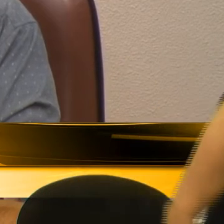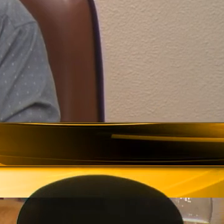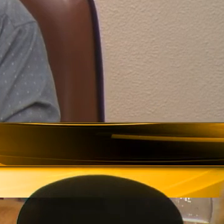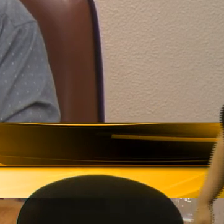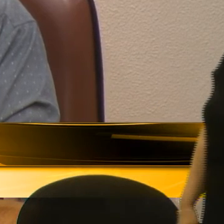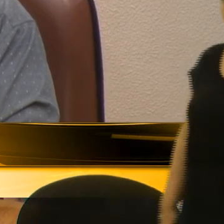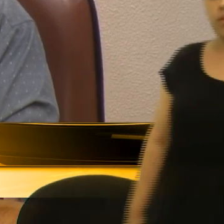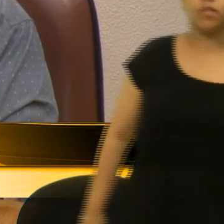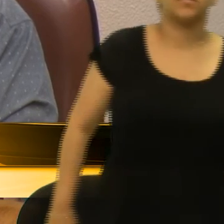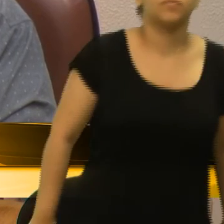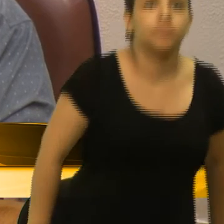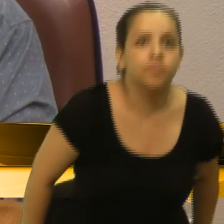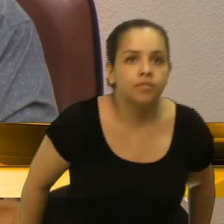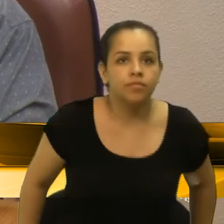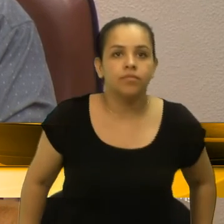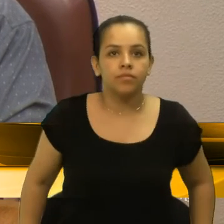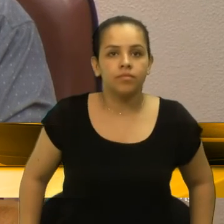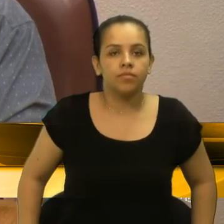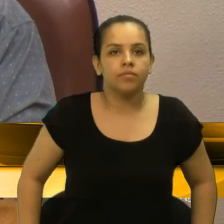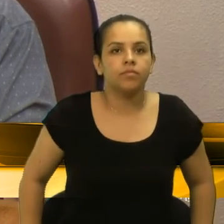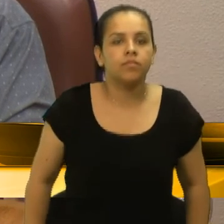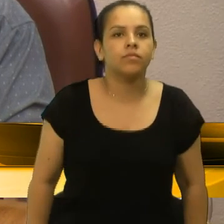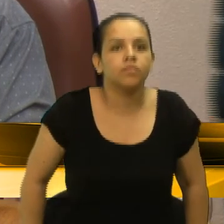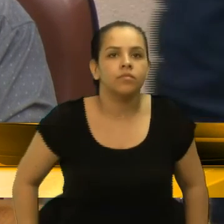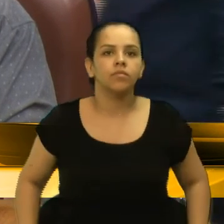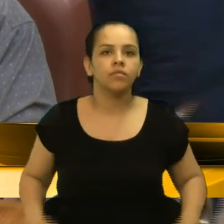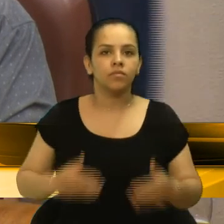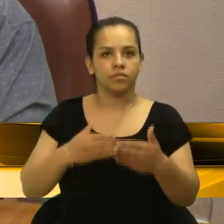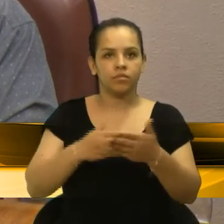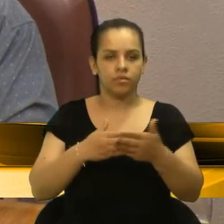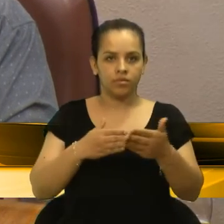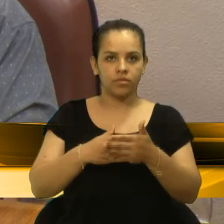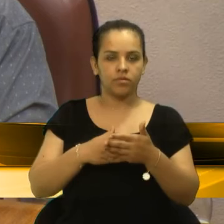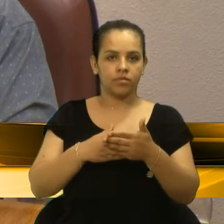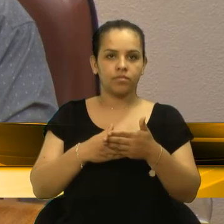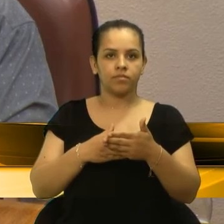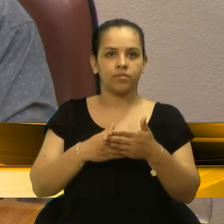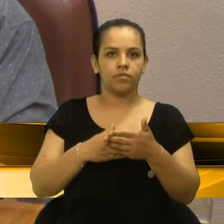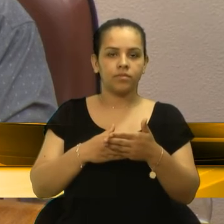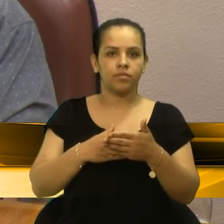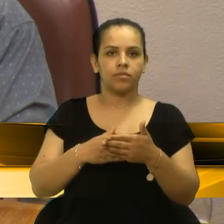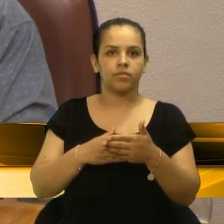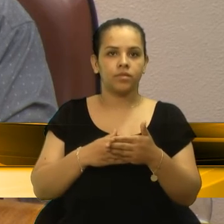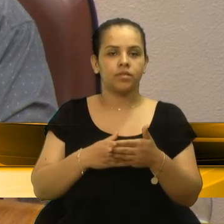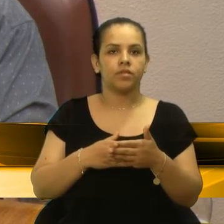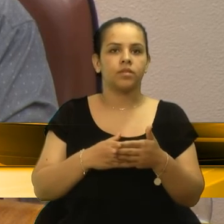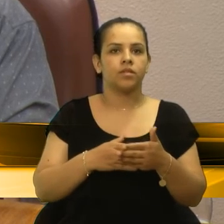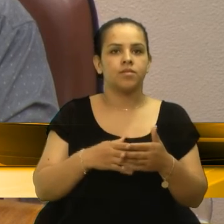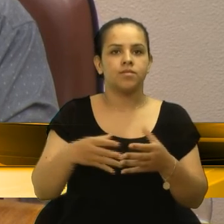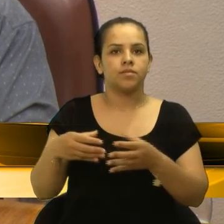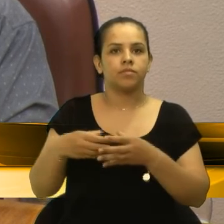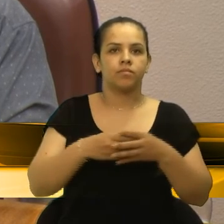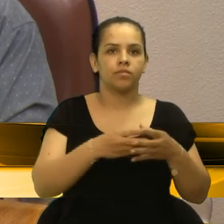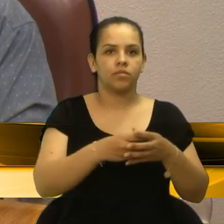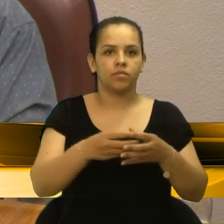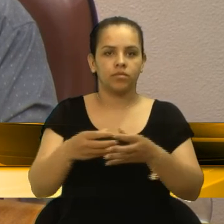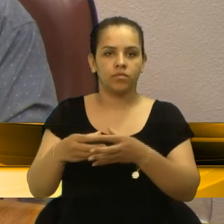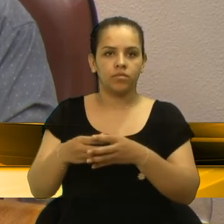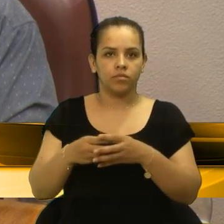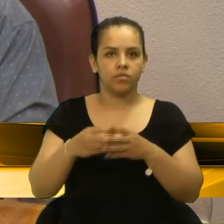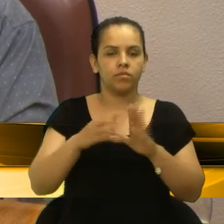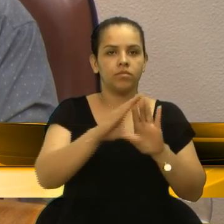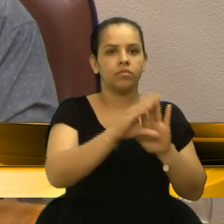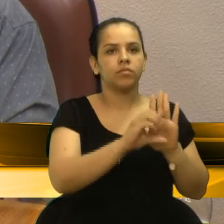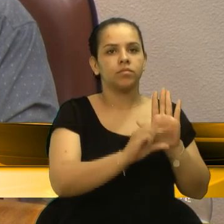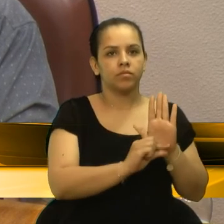de tornar-se empecilho à atuação e reconhecimento de grupo minoritário em